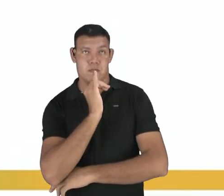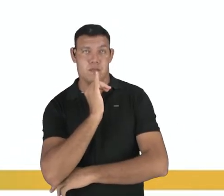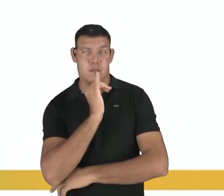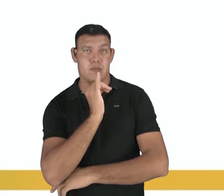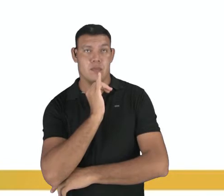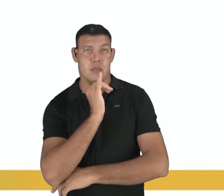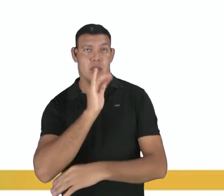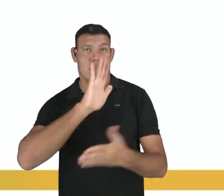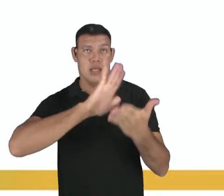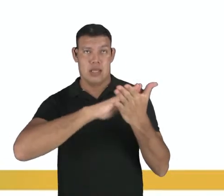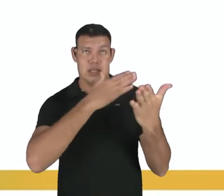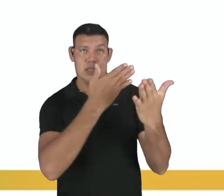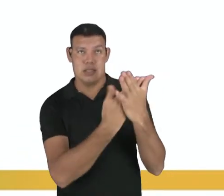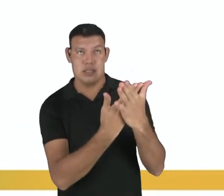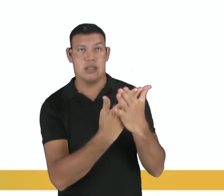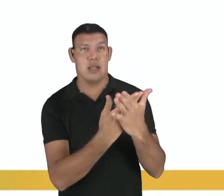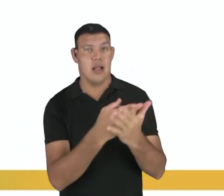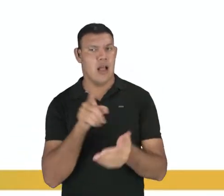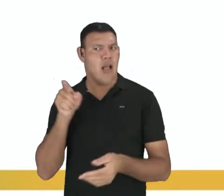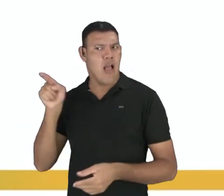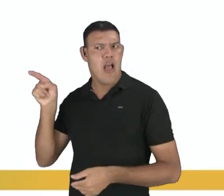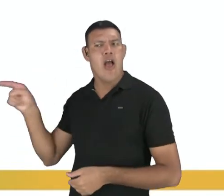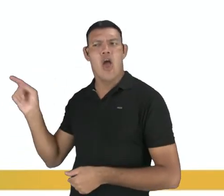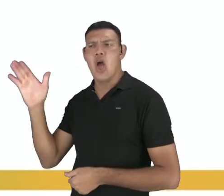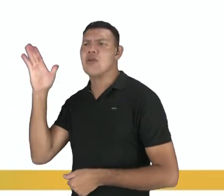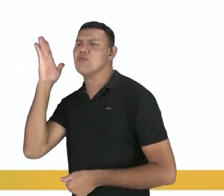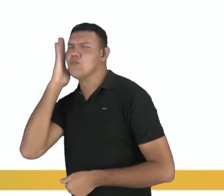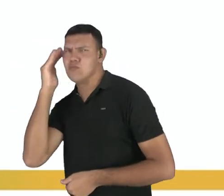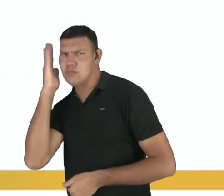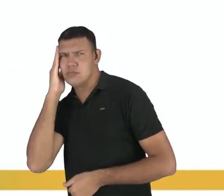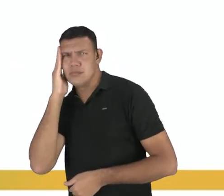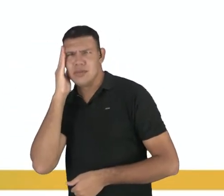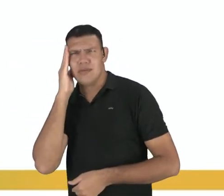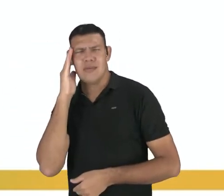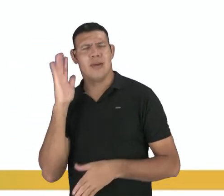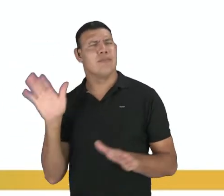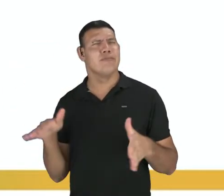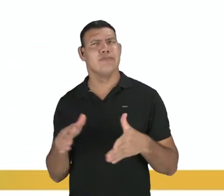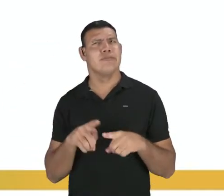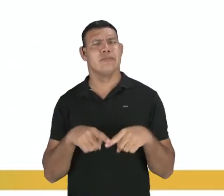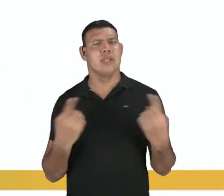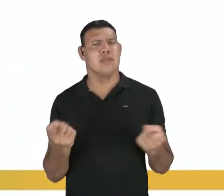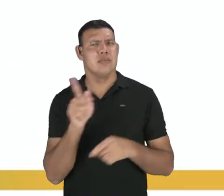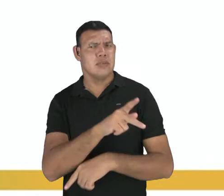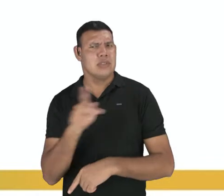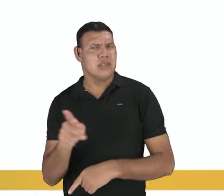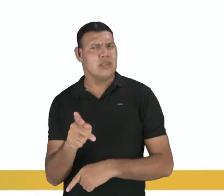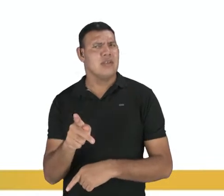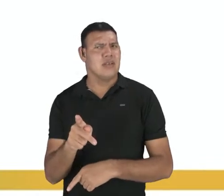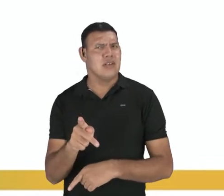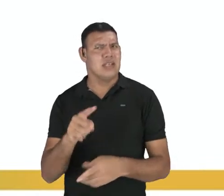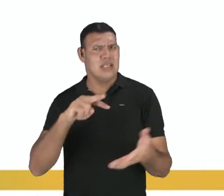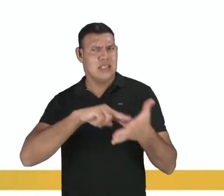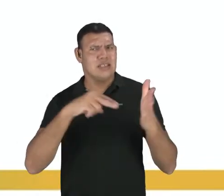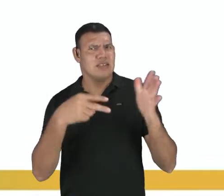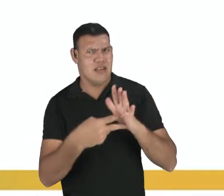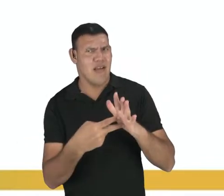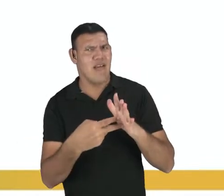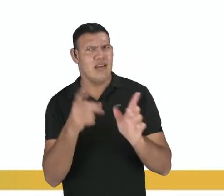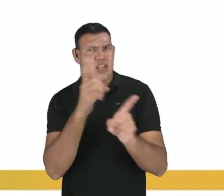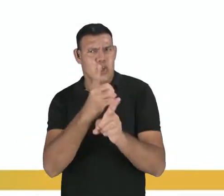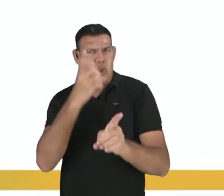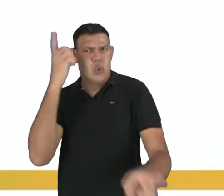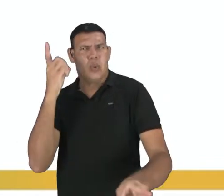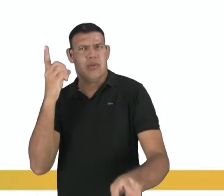na tradução eu coloquei, ela ficou sabendo. Ah, professora, mas a senhora não disse que a tradução era descobrir? Gente, descobrir, ficou